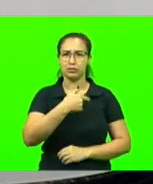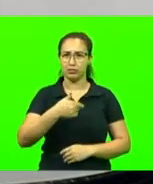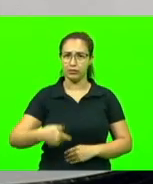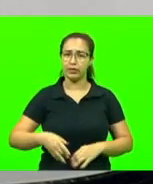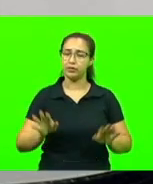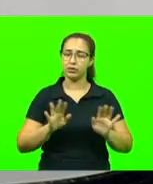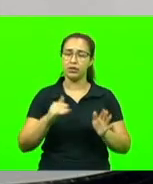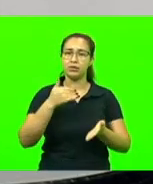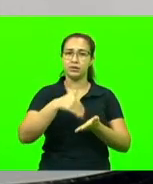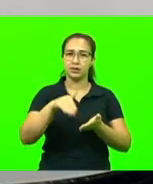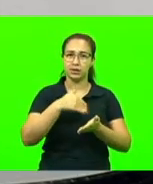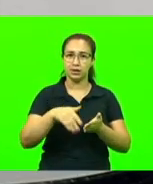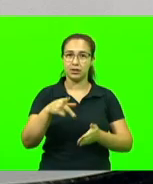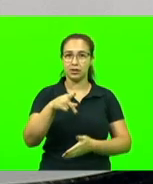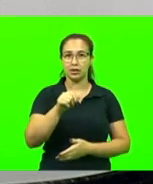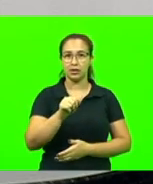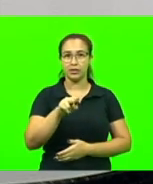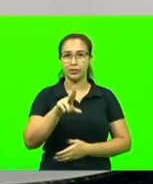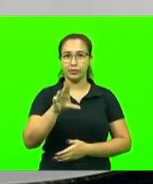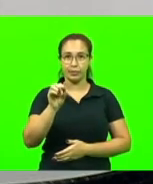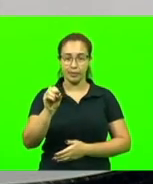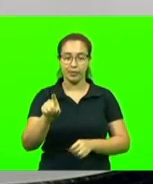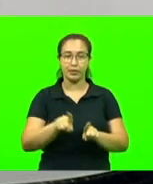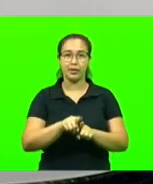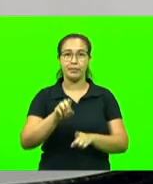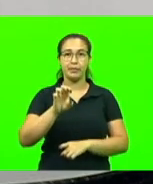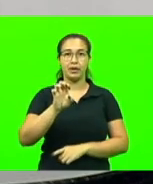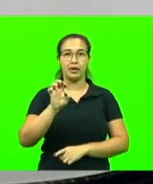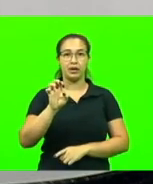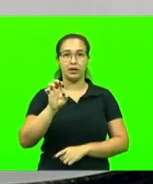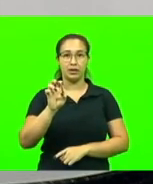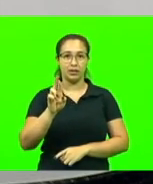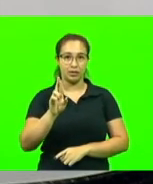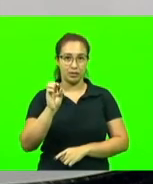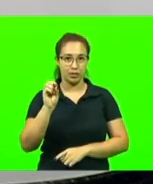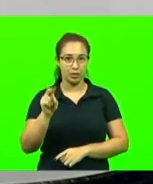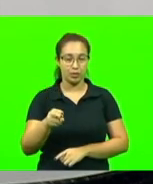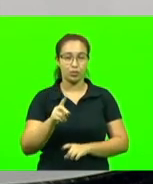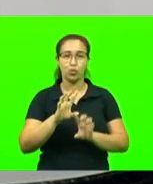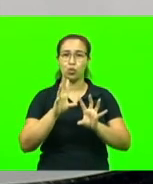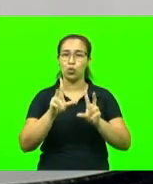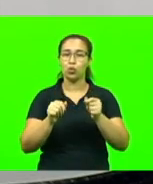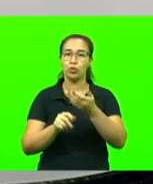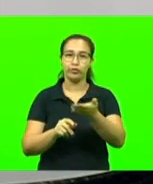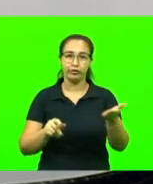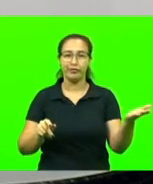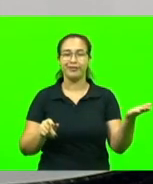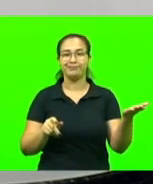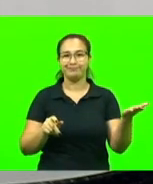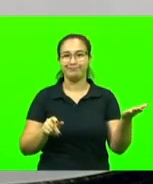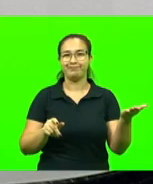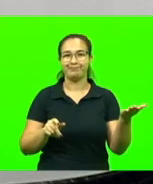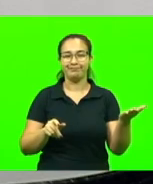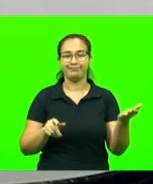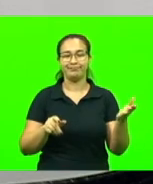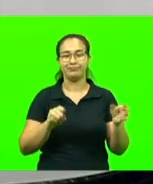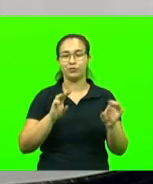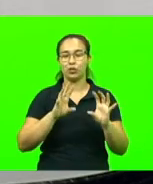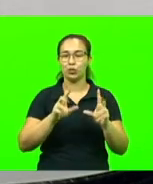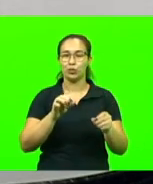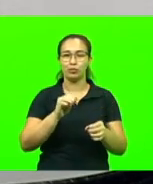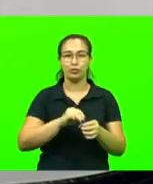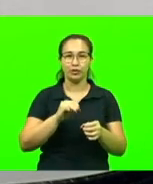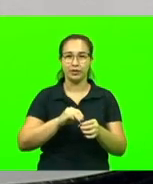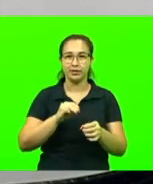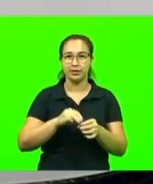Eli, ao secretário Heron e todas as demais equipes que estão envolvidas nos operativos para que as cidades, de fato, tirem